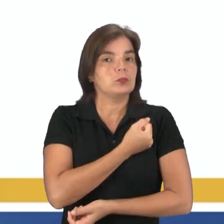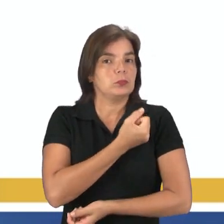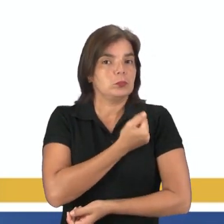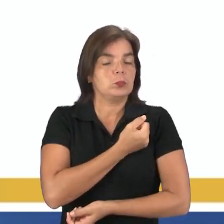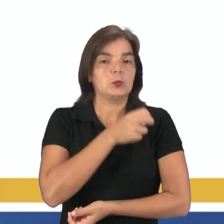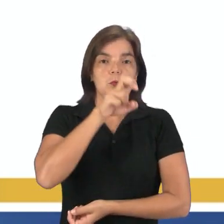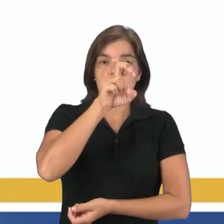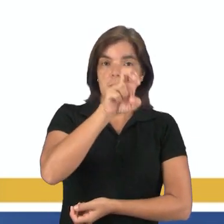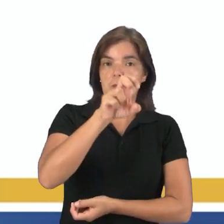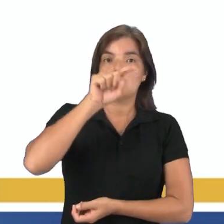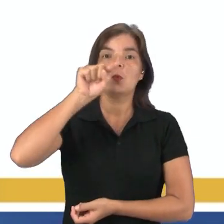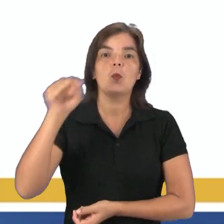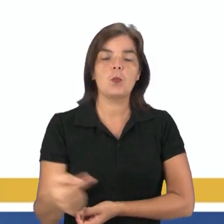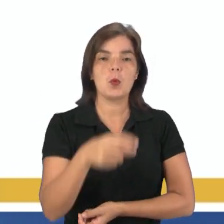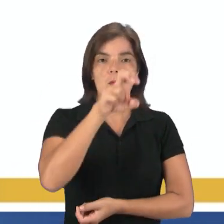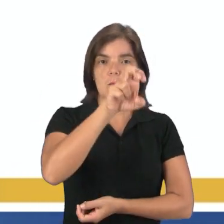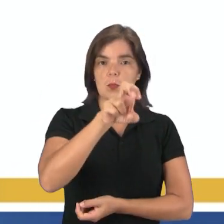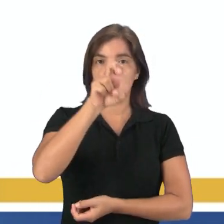algarismo,